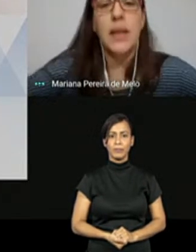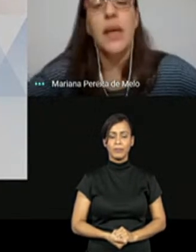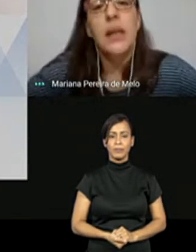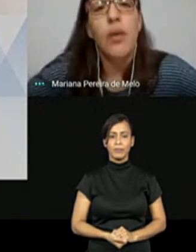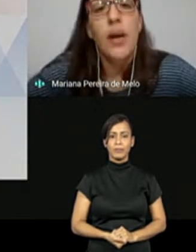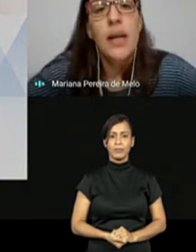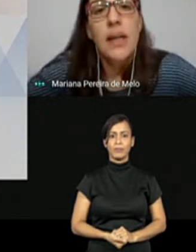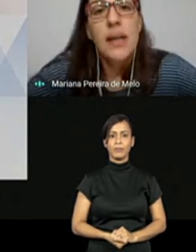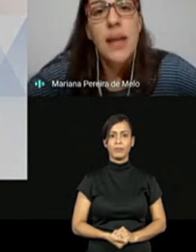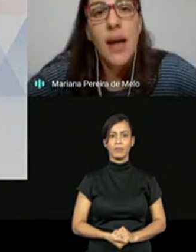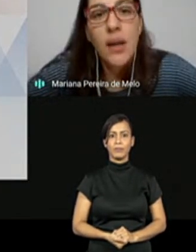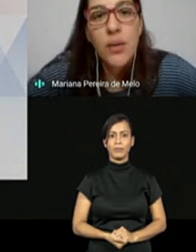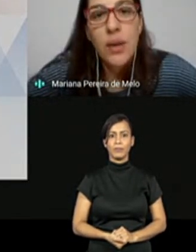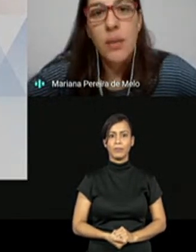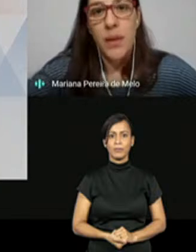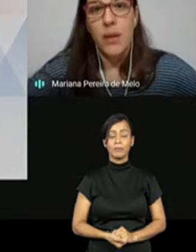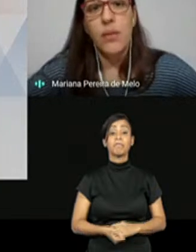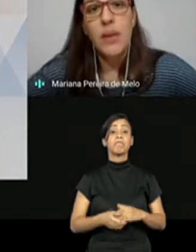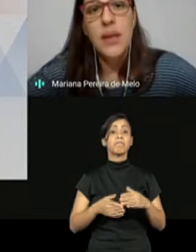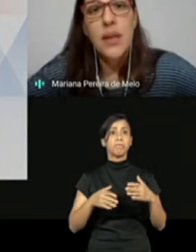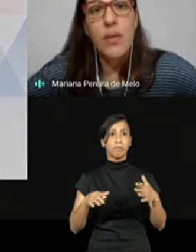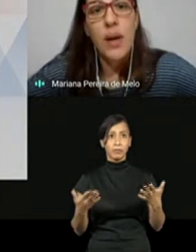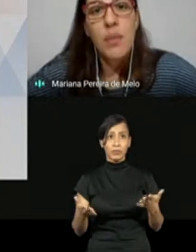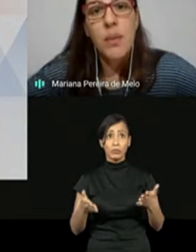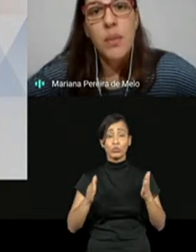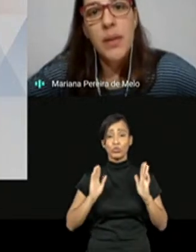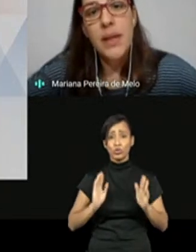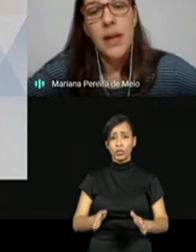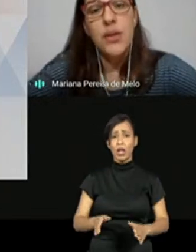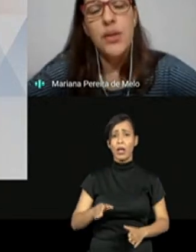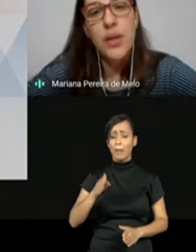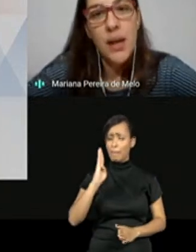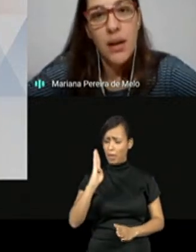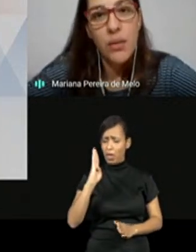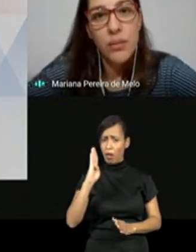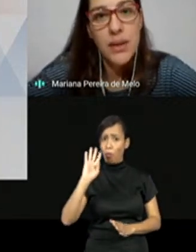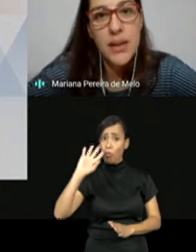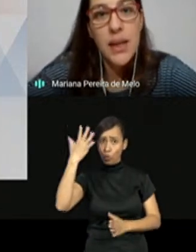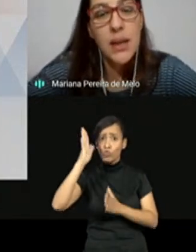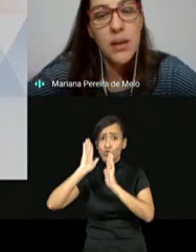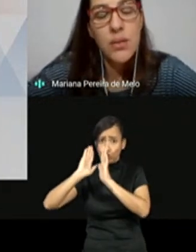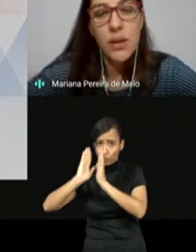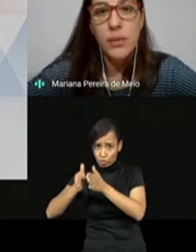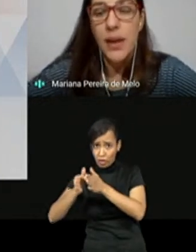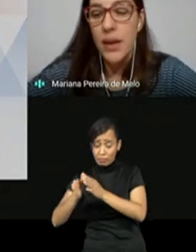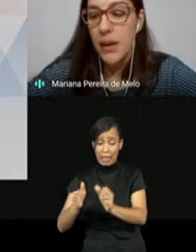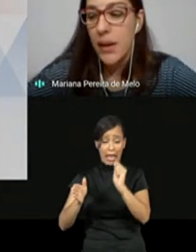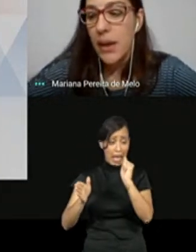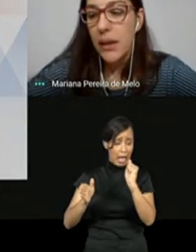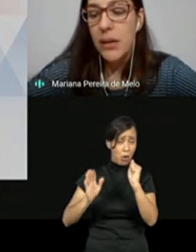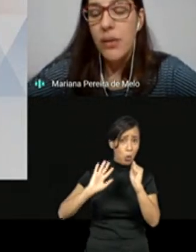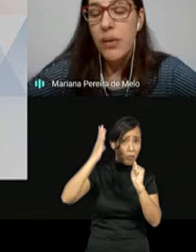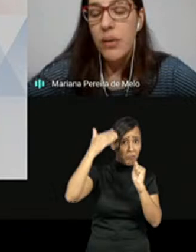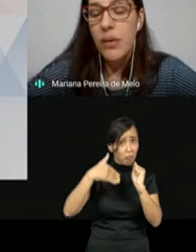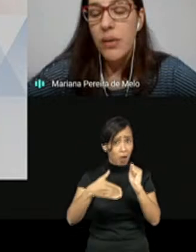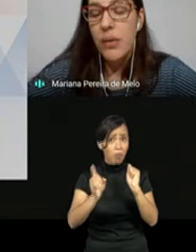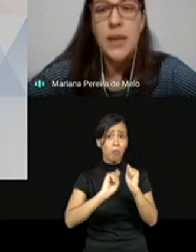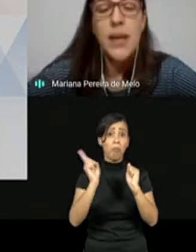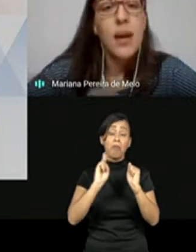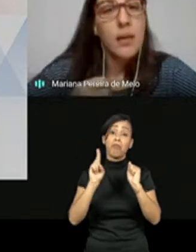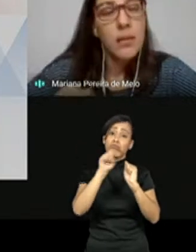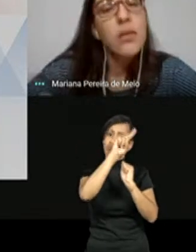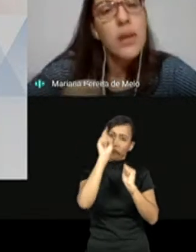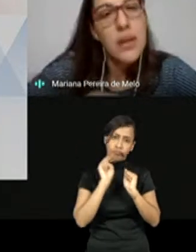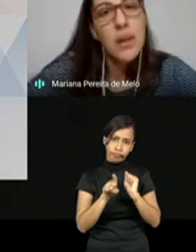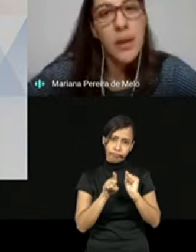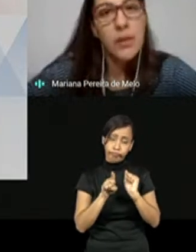Independente. Então, ó, dado que B aconteceu, a probabilidade de A acontecer não se altera. Então, a gente pode